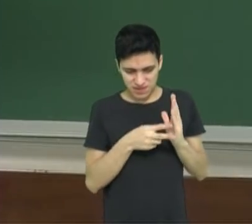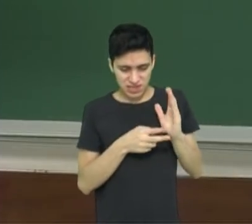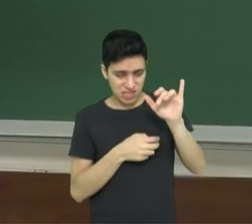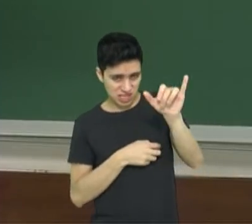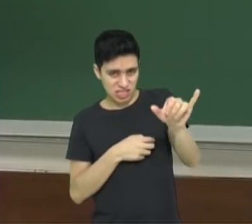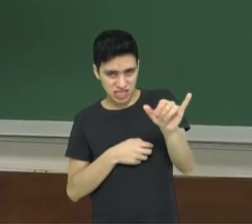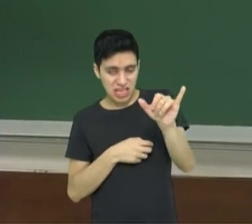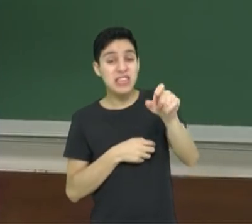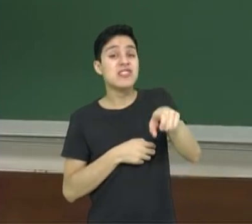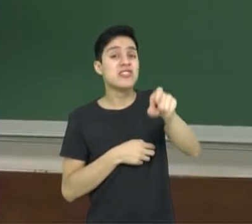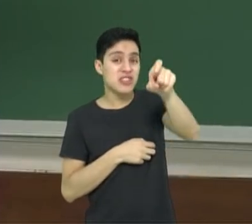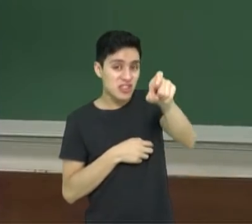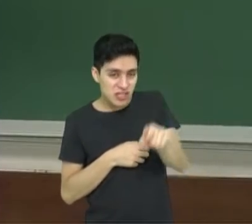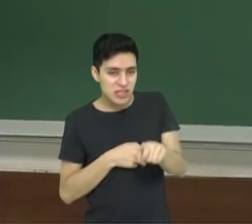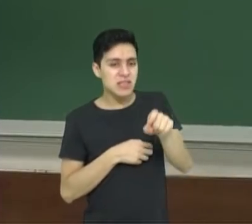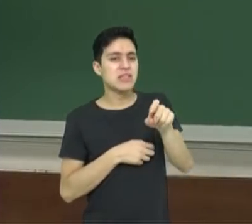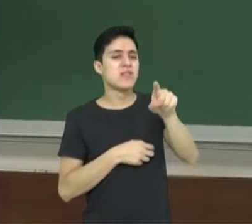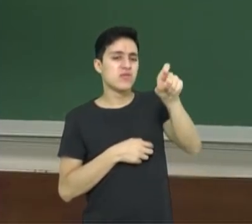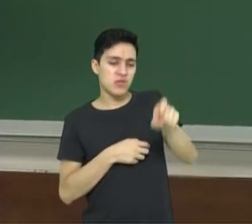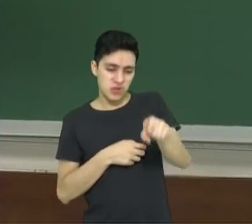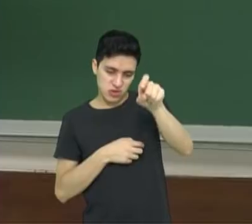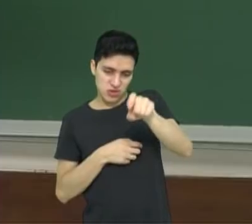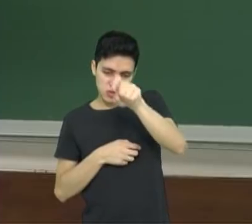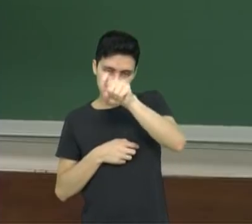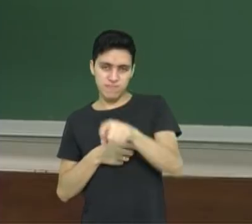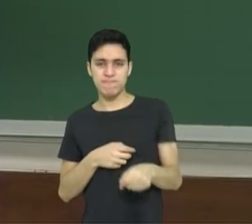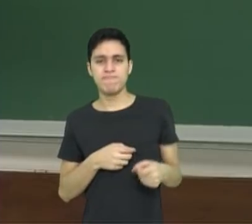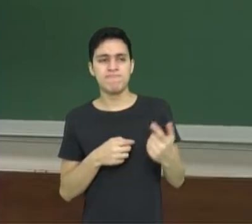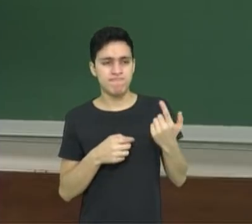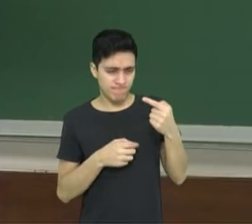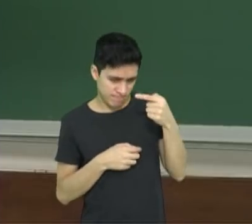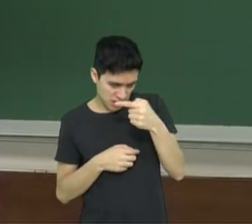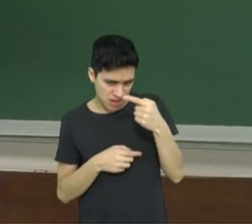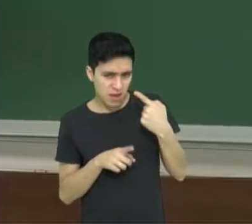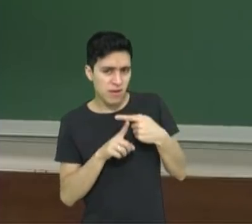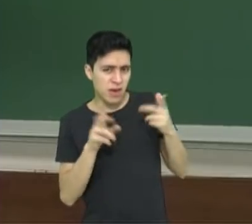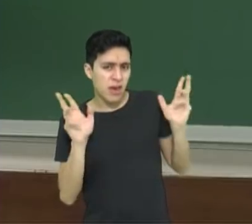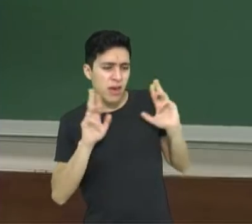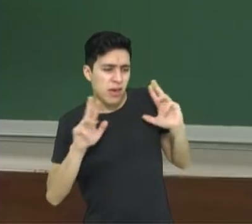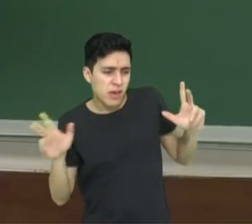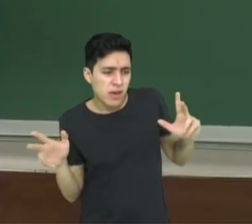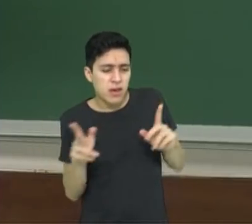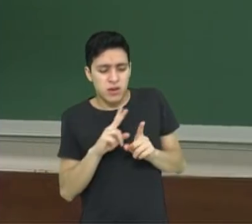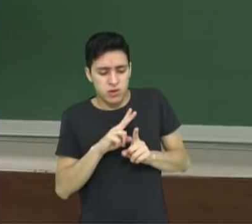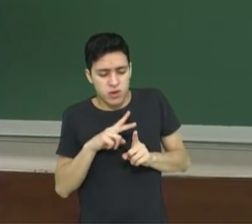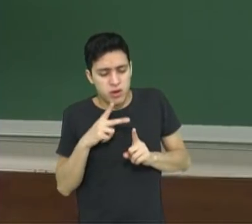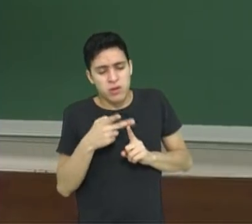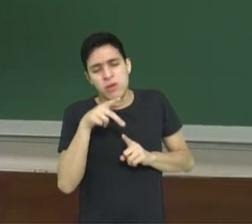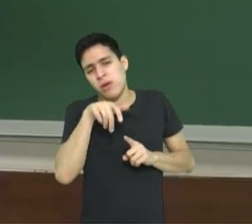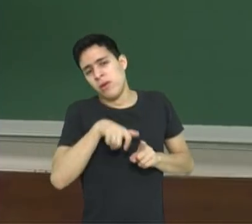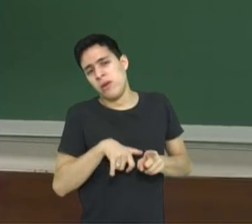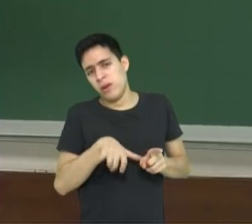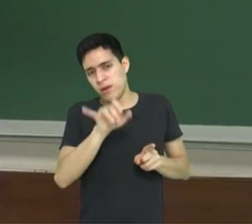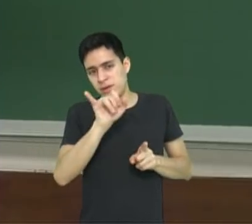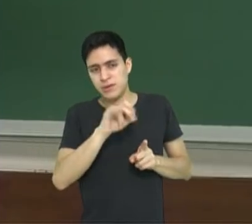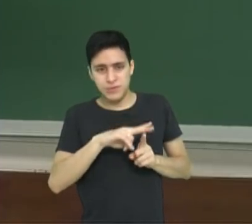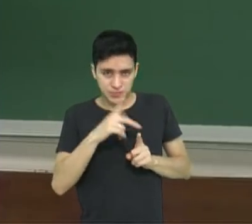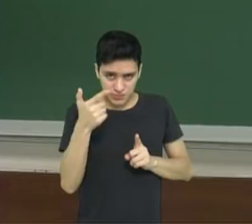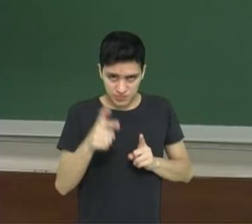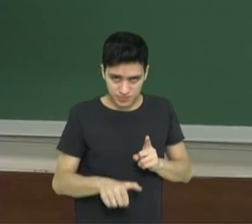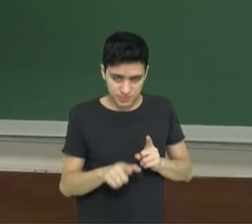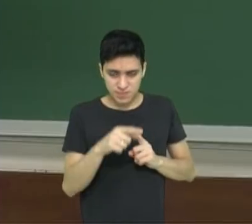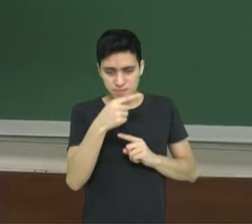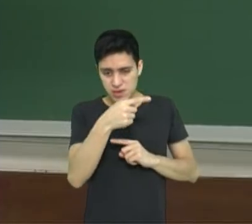então é 3 vezes x, ok? Menos, porque é diferença, o dobro de y. Então, o dobro de novo, ó,